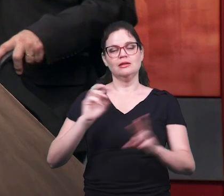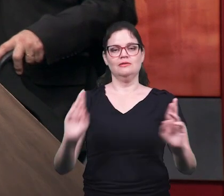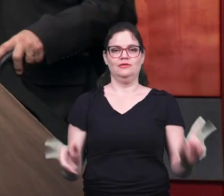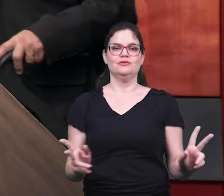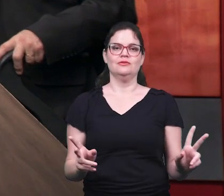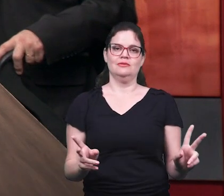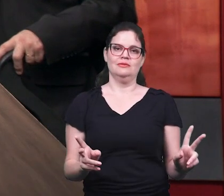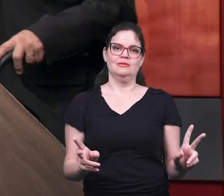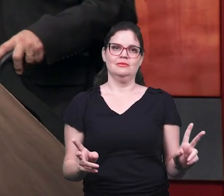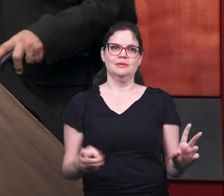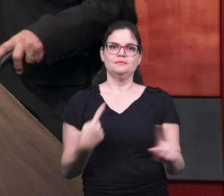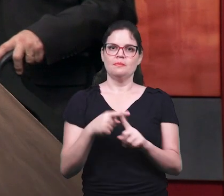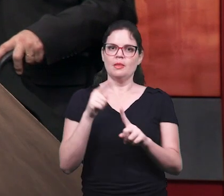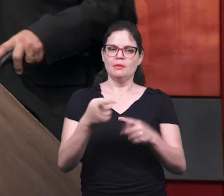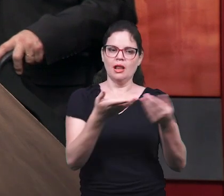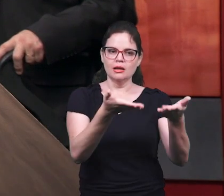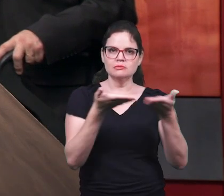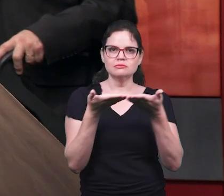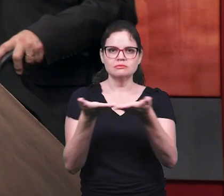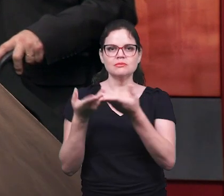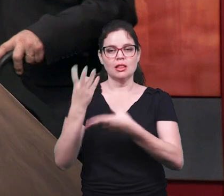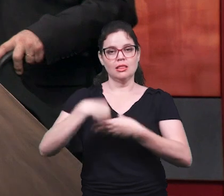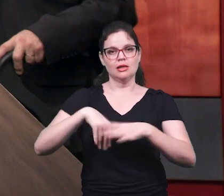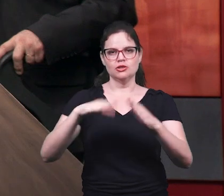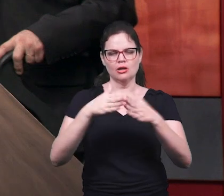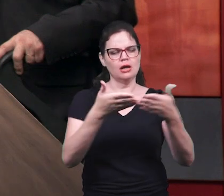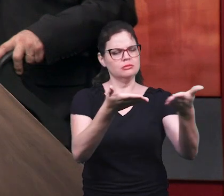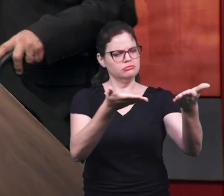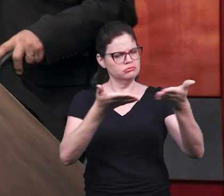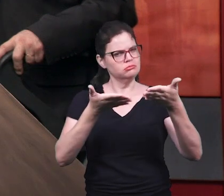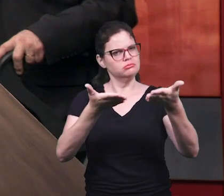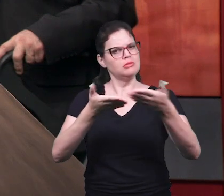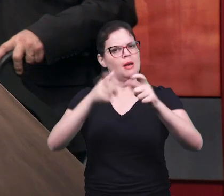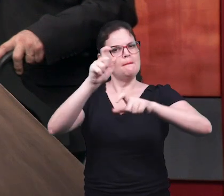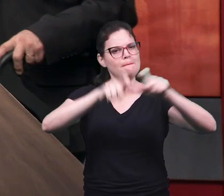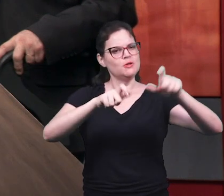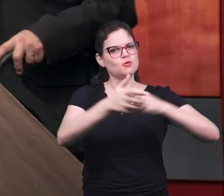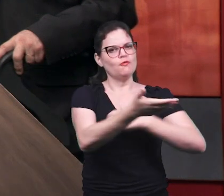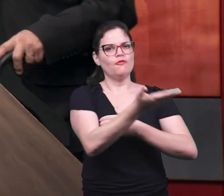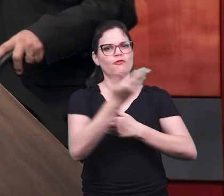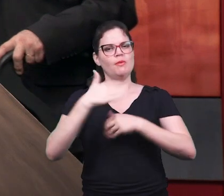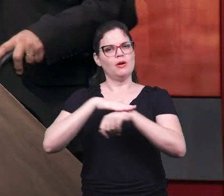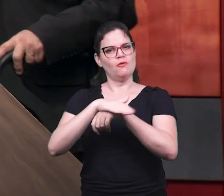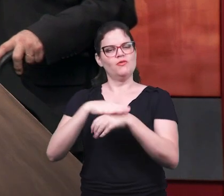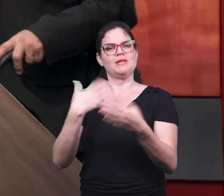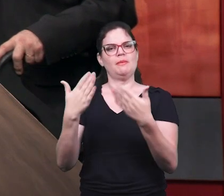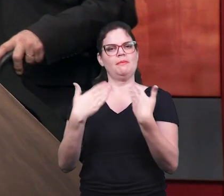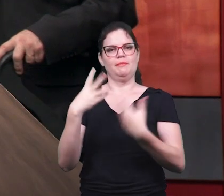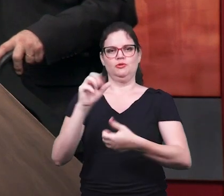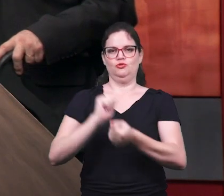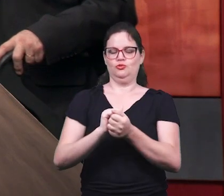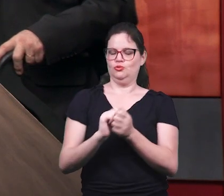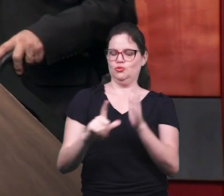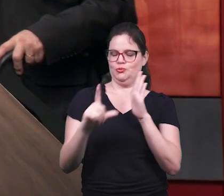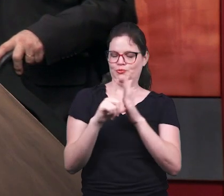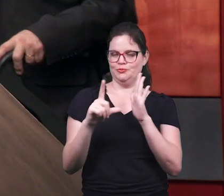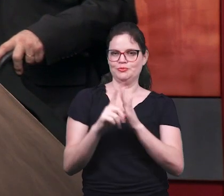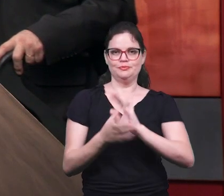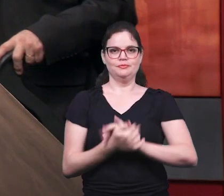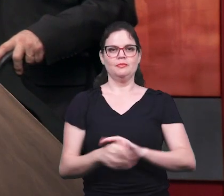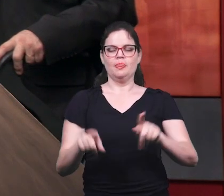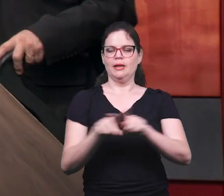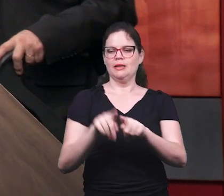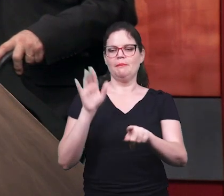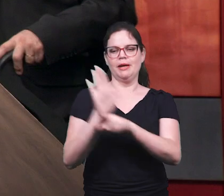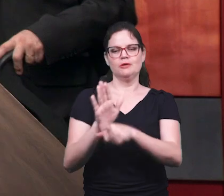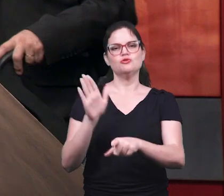ela, além de muito hospitaleira, né? Que recebia aqueles favoráveis à reforma na casa dela, tudo ali. E